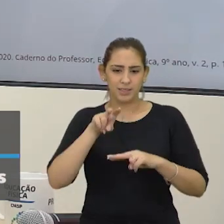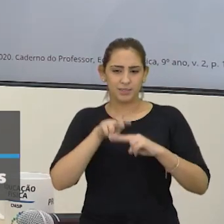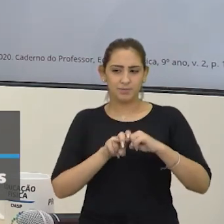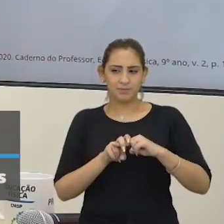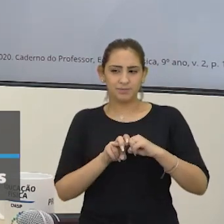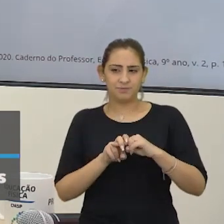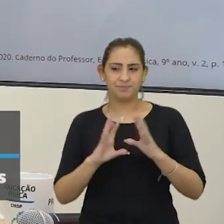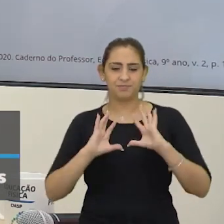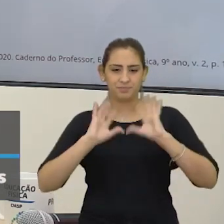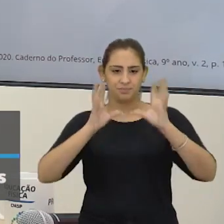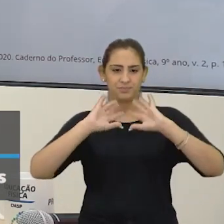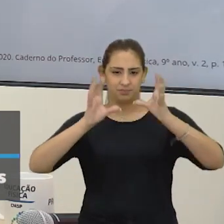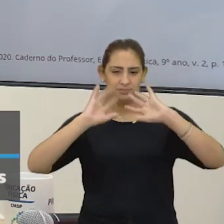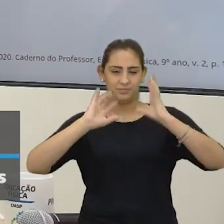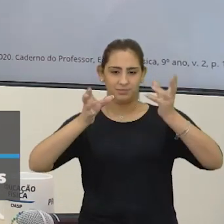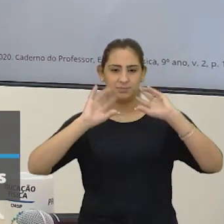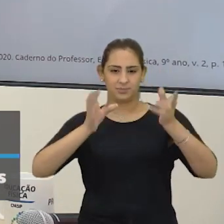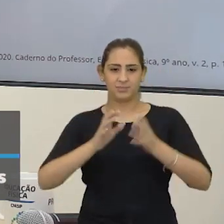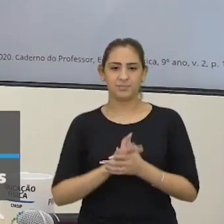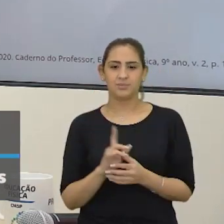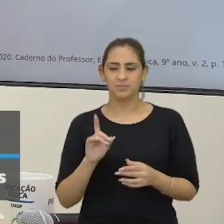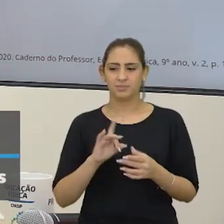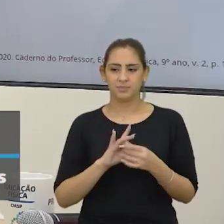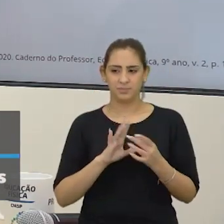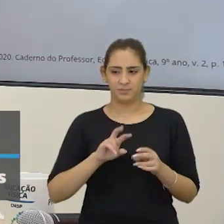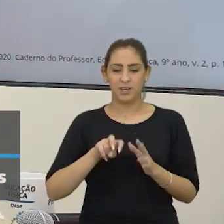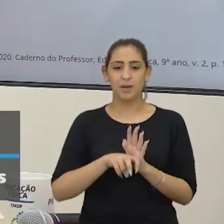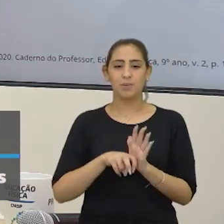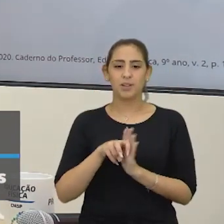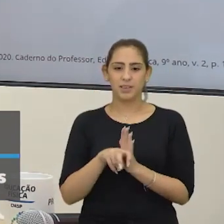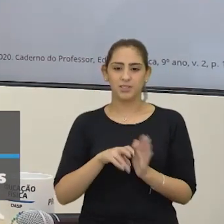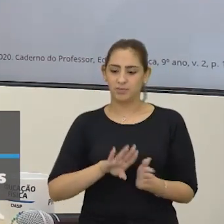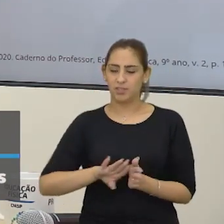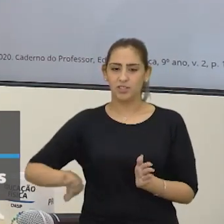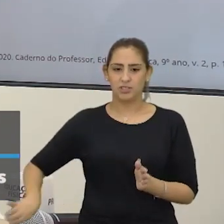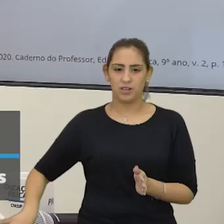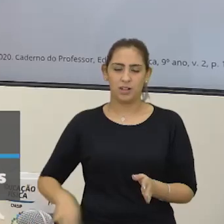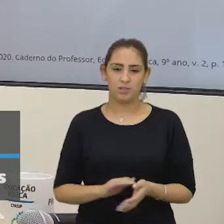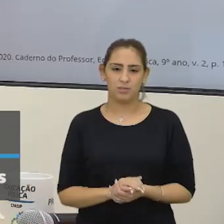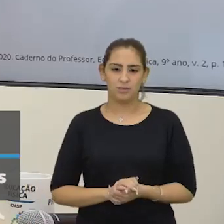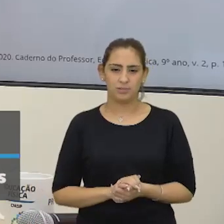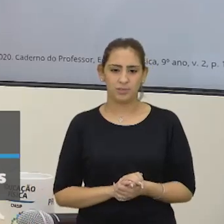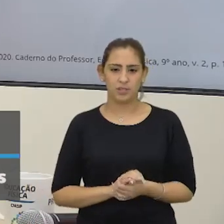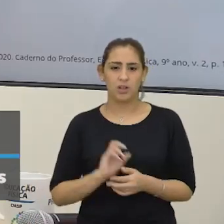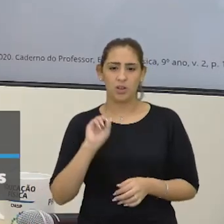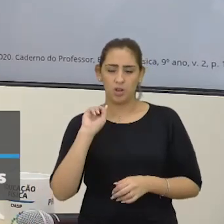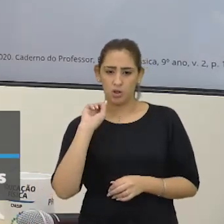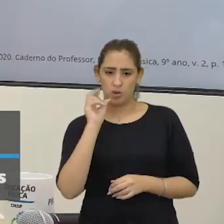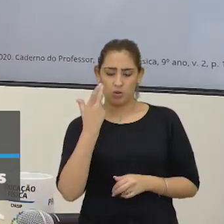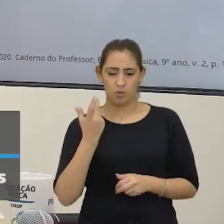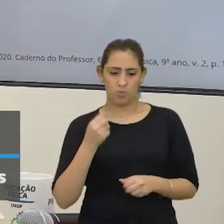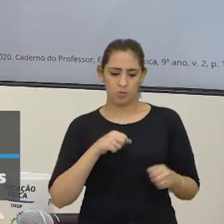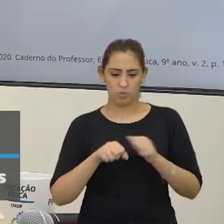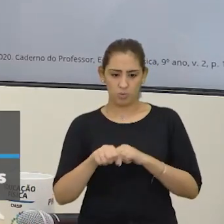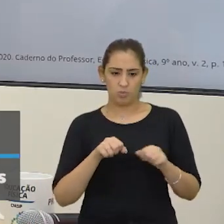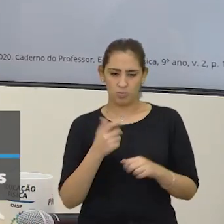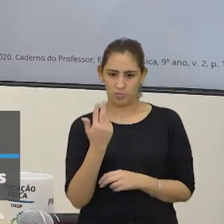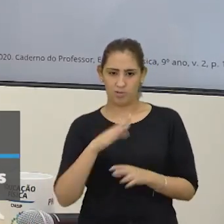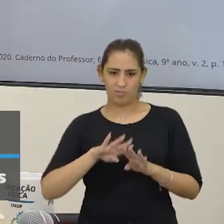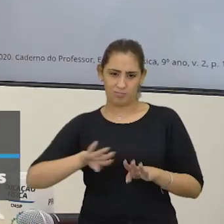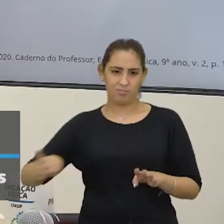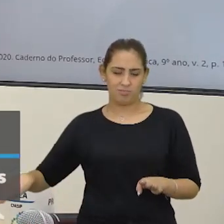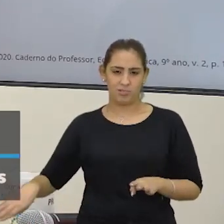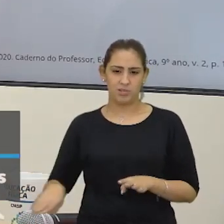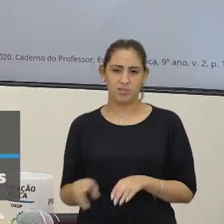ter um aluno cadeirante e que ele não vai ser deixado de lado naquele momento ou nessa prática de uma luta, porque